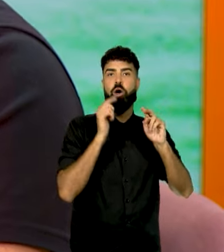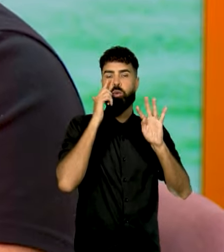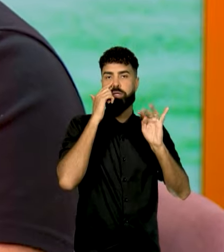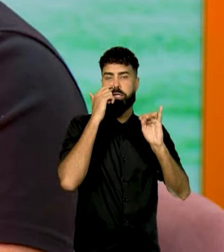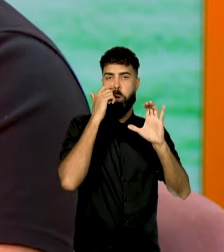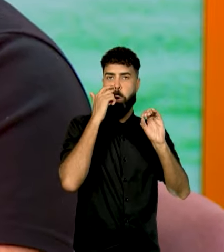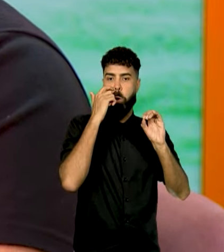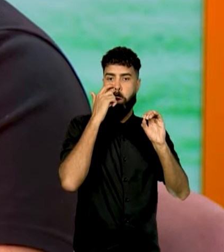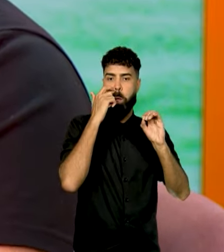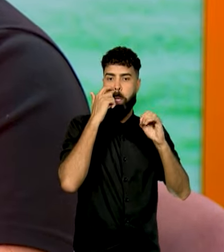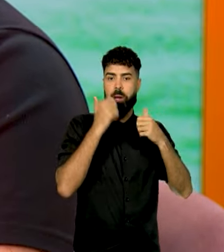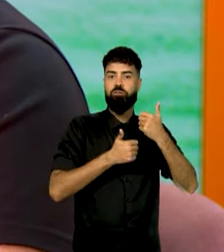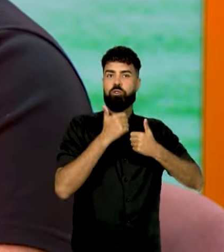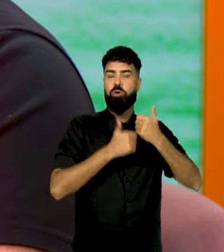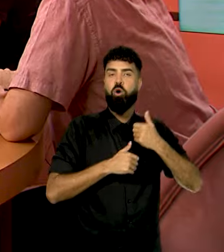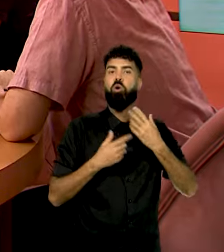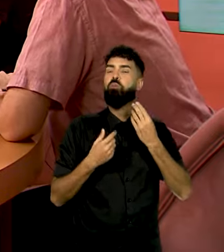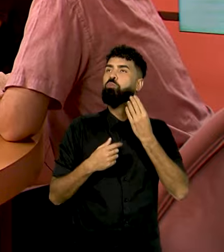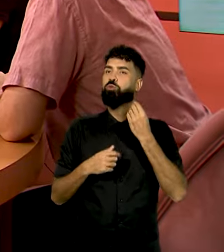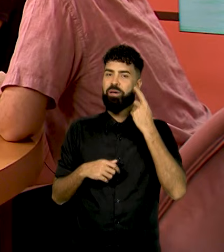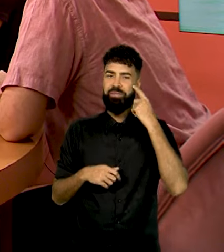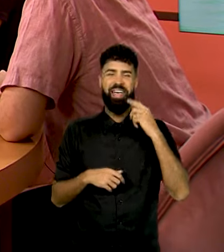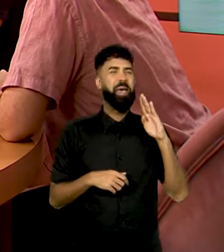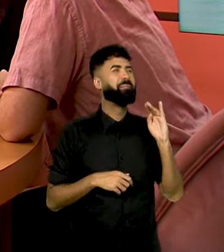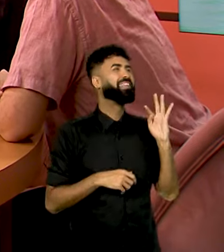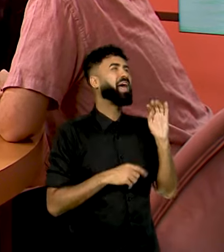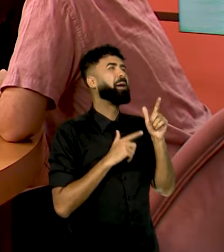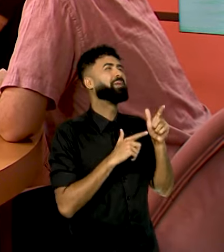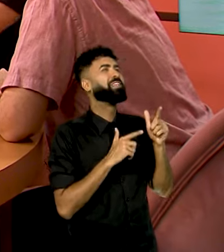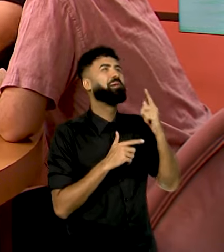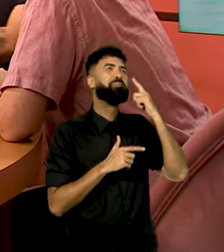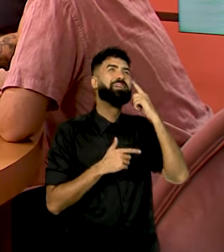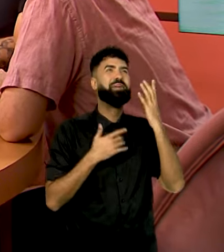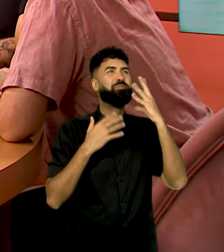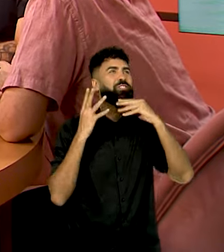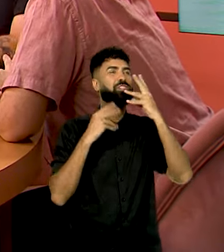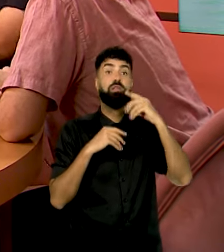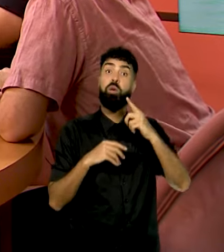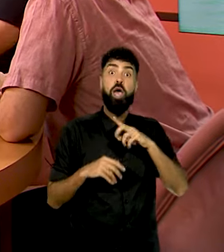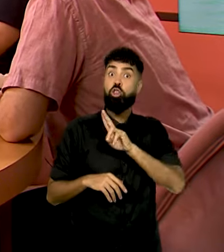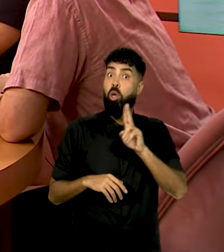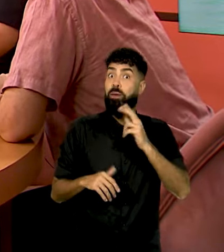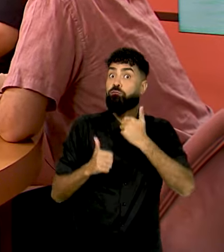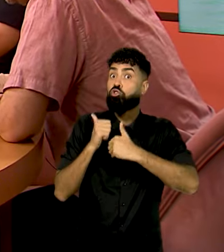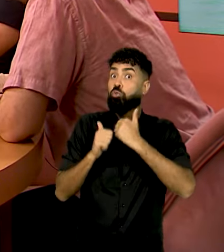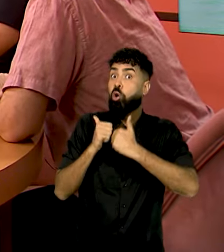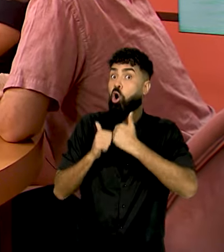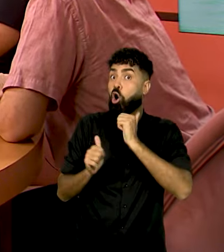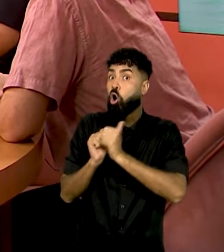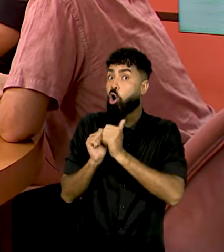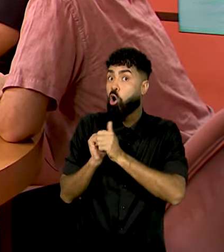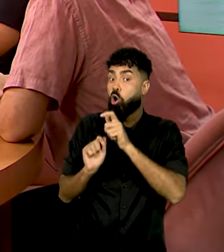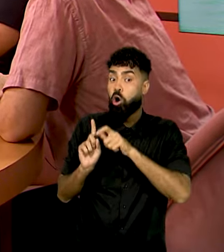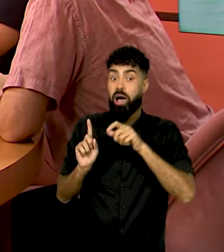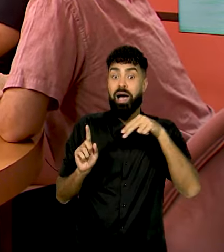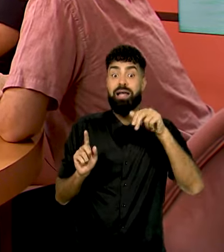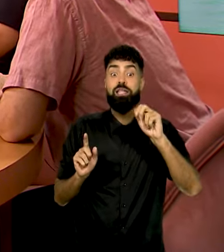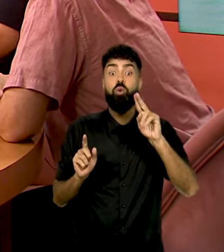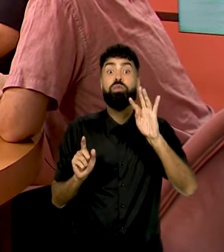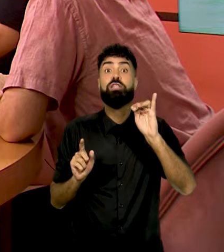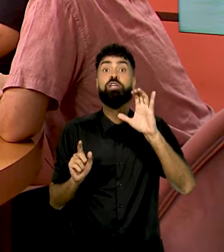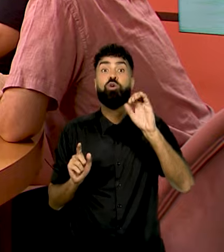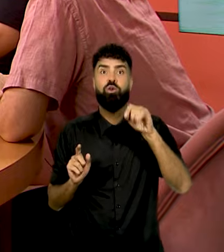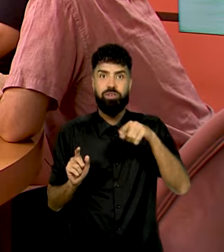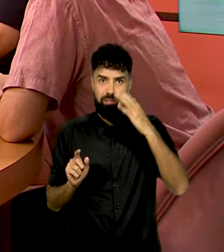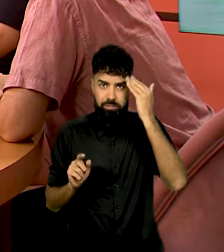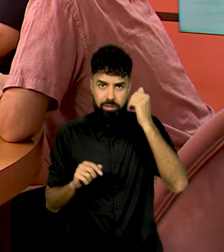futebol, que jogou muito tempo no time do meu pai. A gente fica pensando que Bita é um apelido que ele deu, que é bonitinho. Bita. Nada, é um jogador do Náutico, Bia. Você